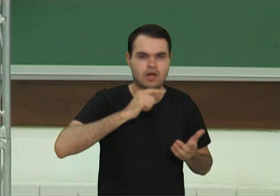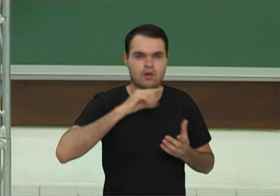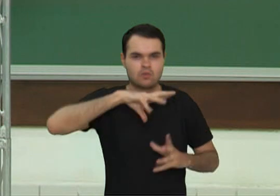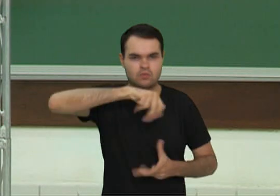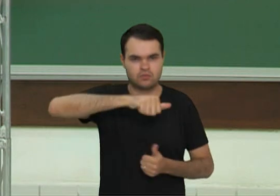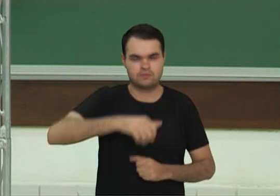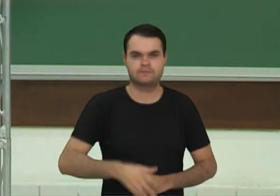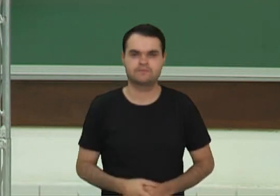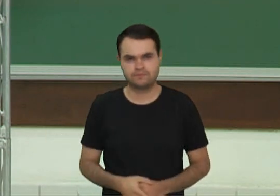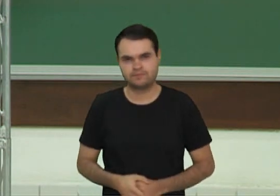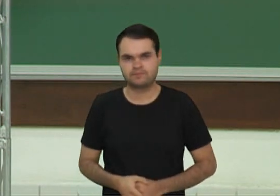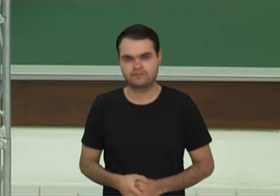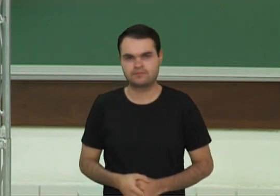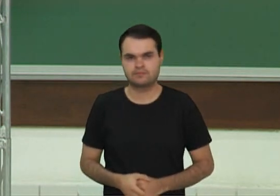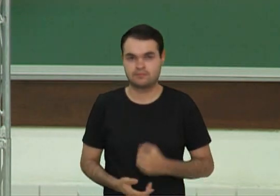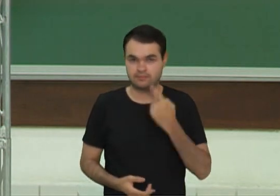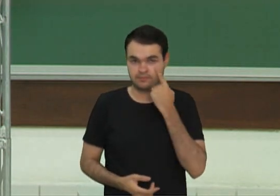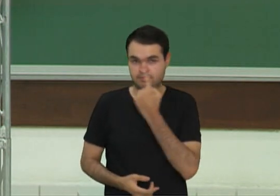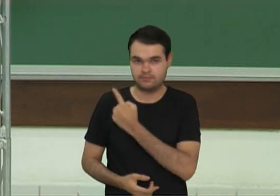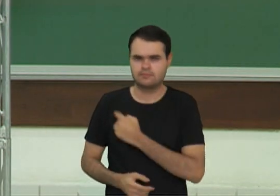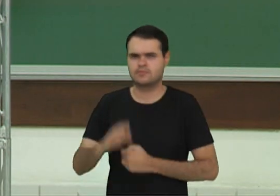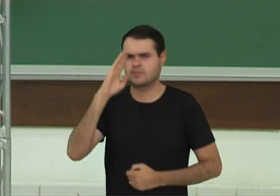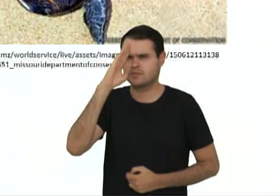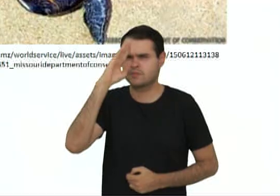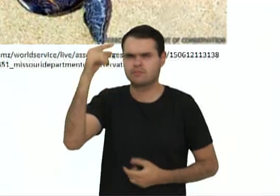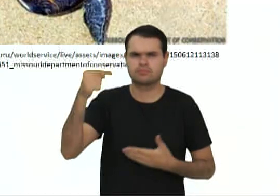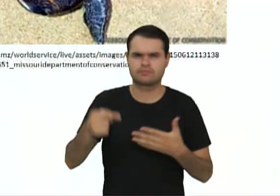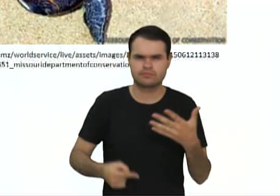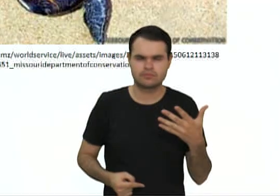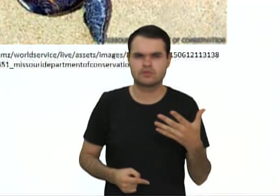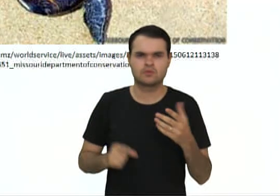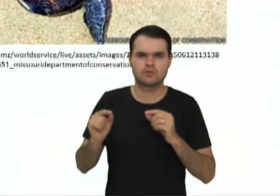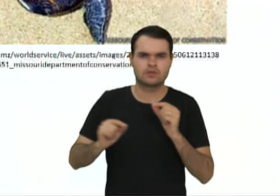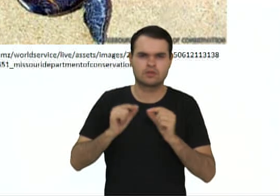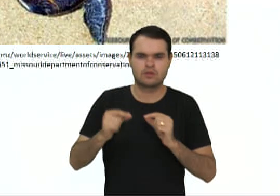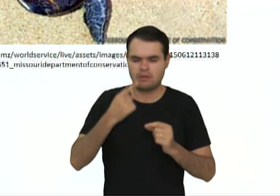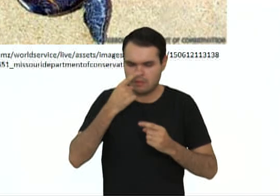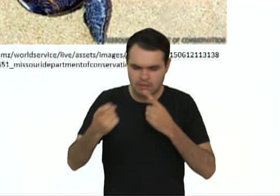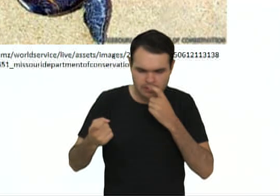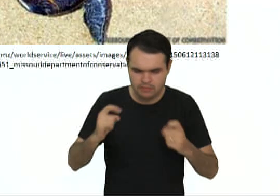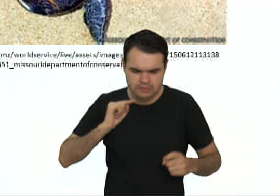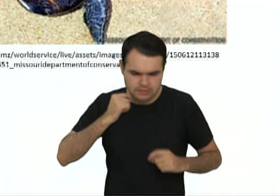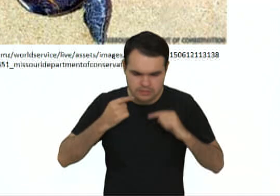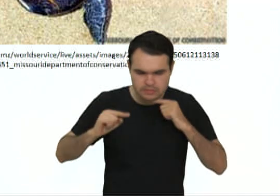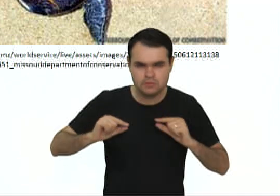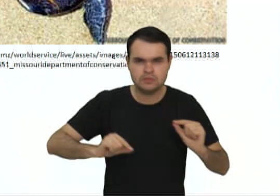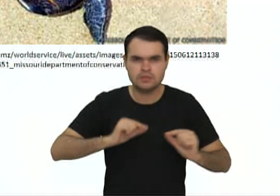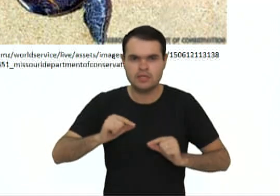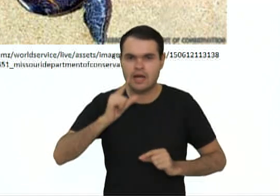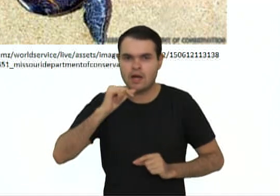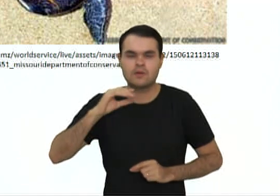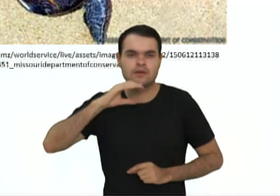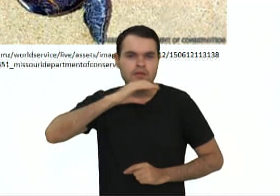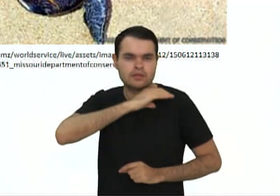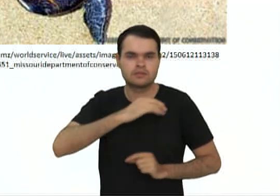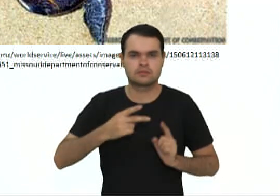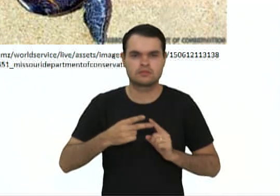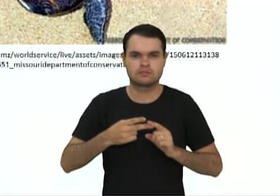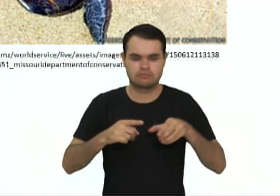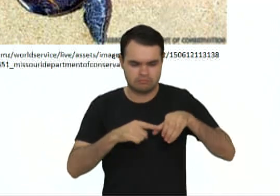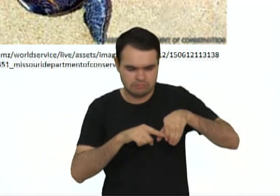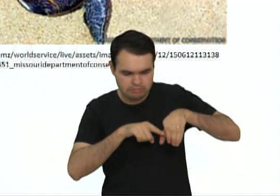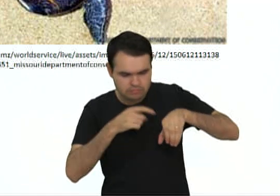planeta. Então, ali ó, os principais agentes poluidores e contaminadores são águas quentes,